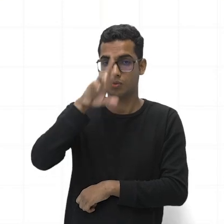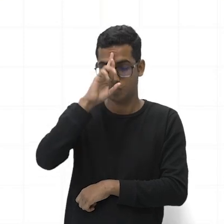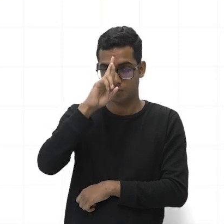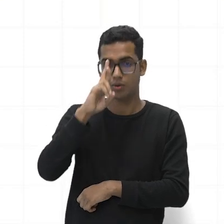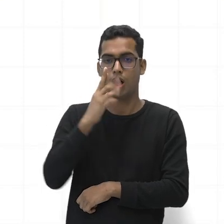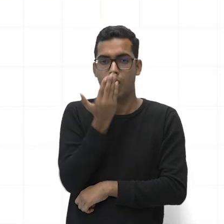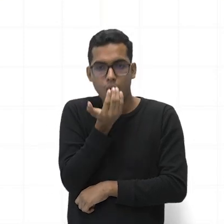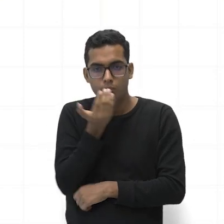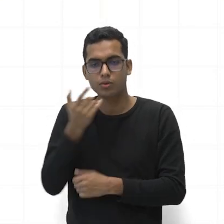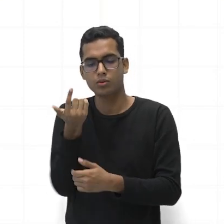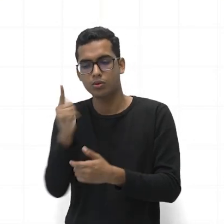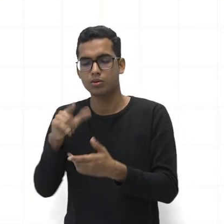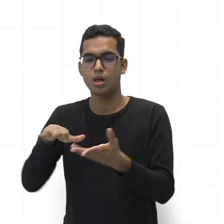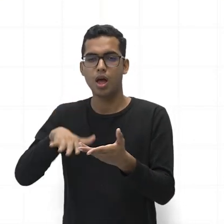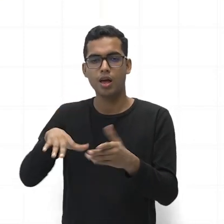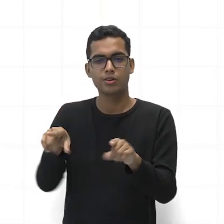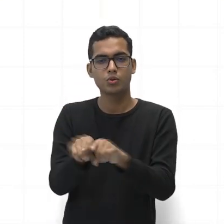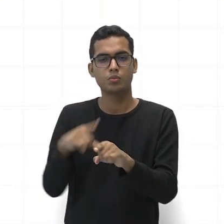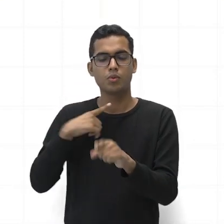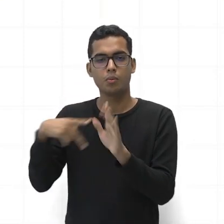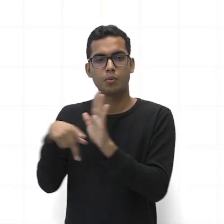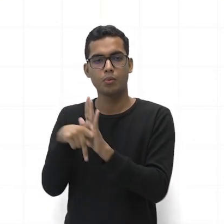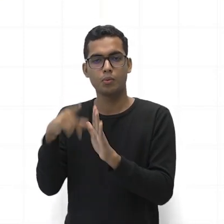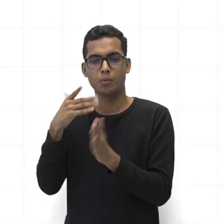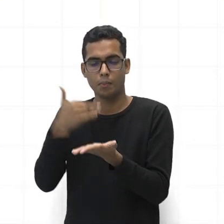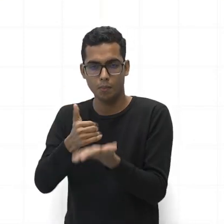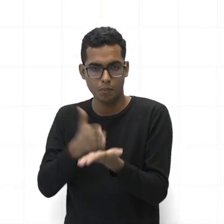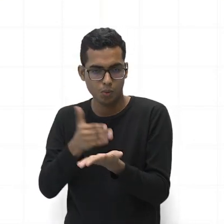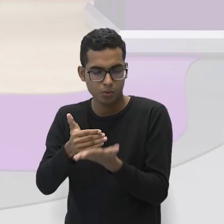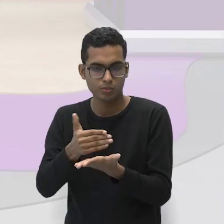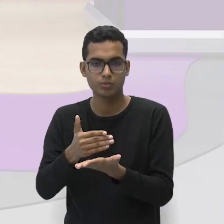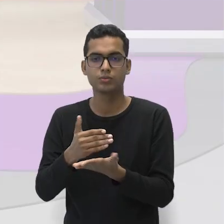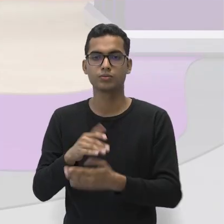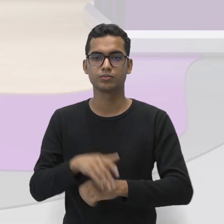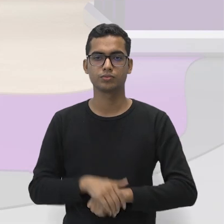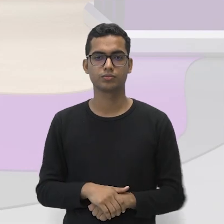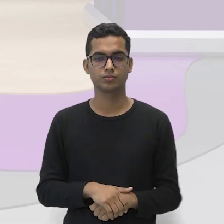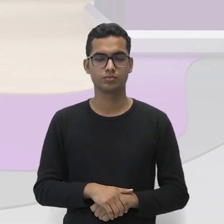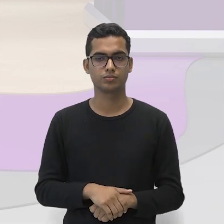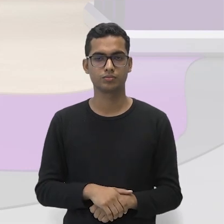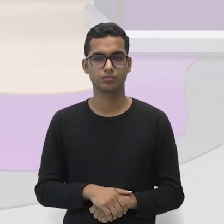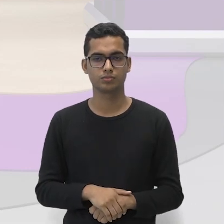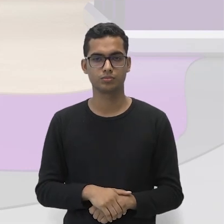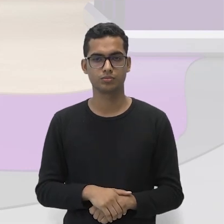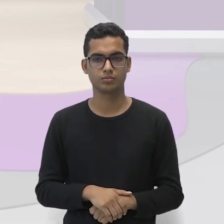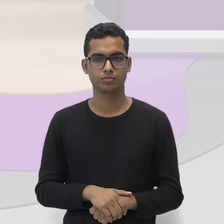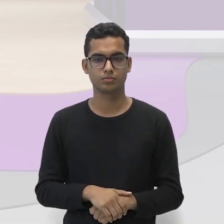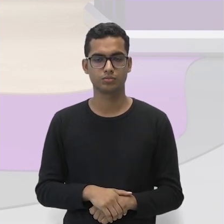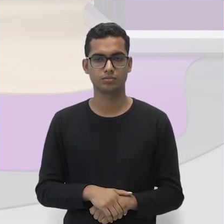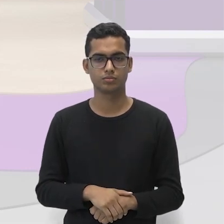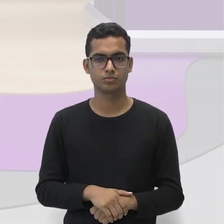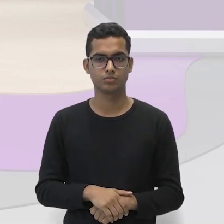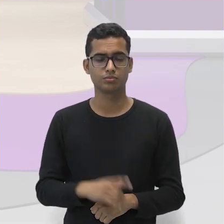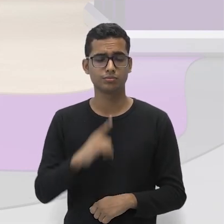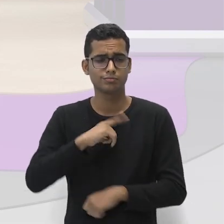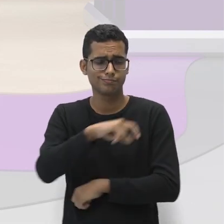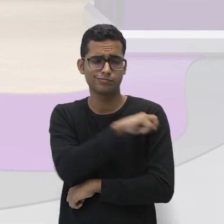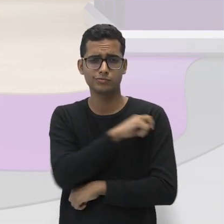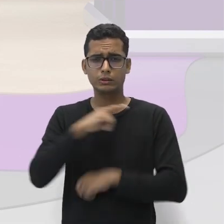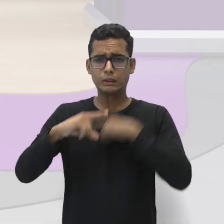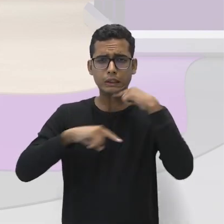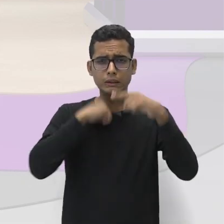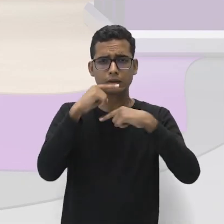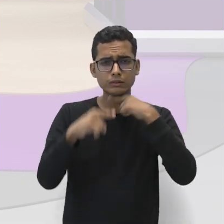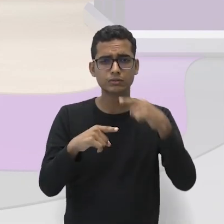sobrou, beleza? Bom, mas se você ainda tem dúvida, eu tenho aqui um aluno que tem ainda uma dúvida com relação